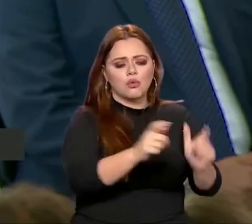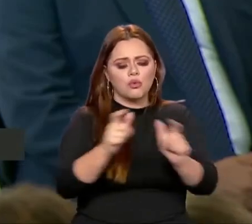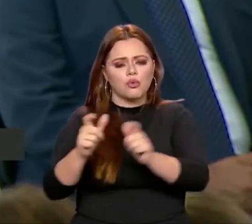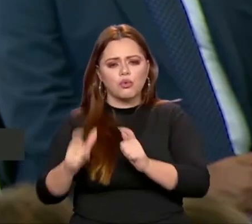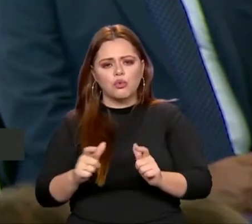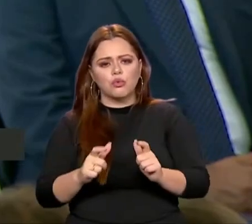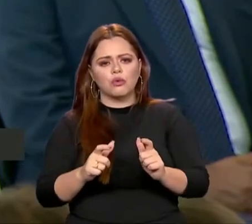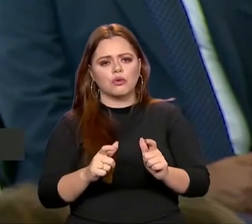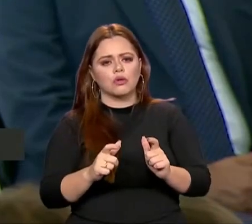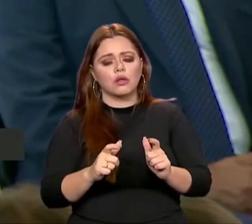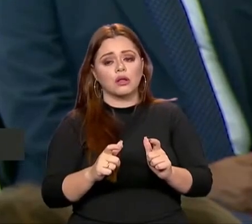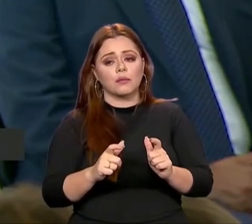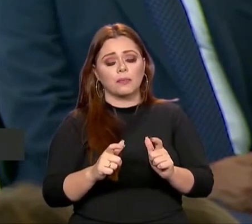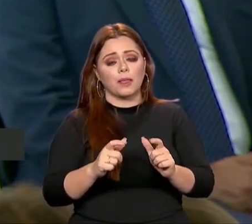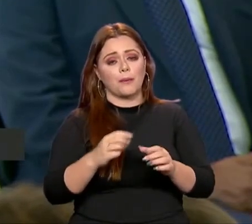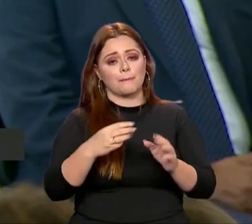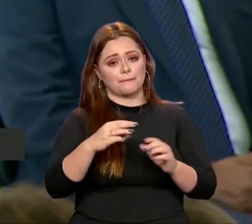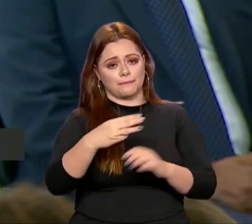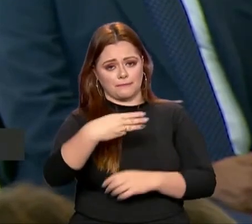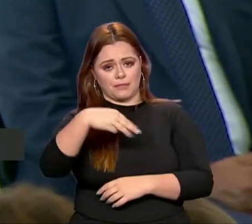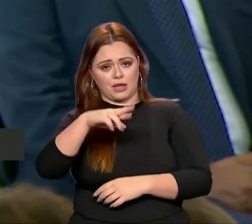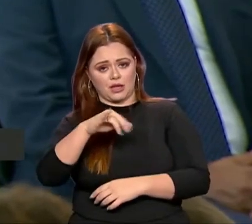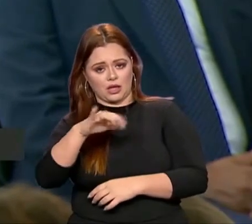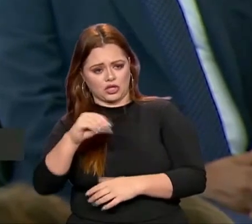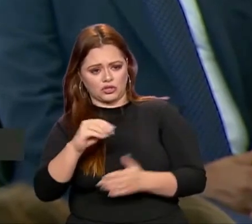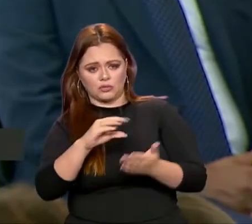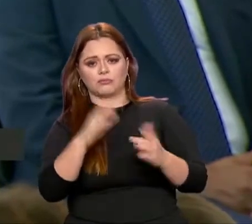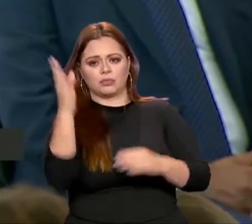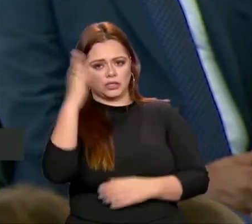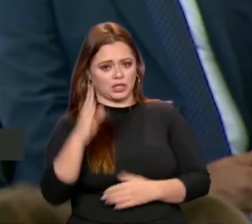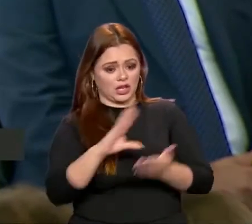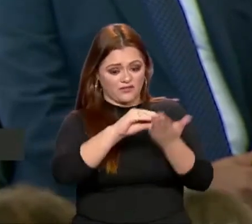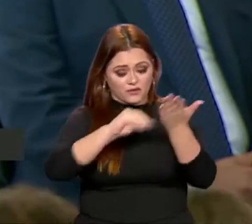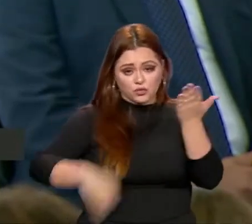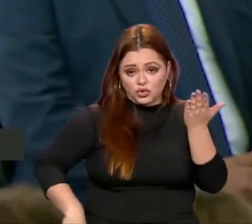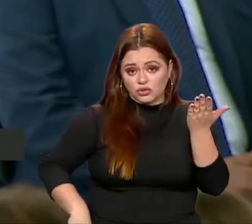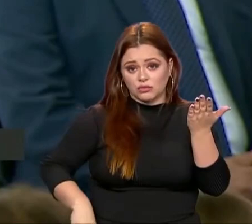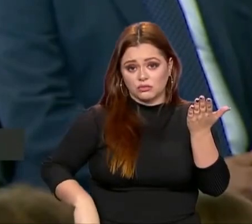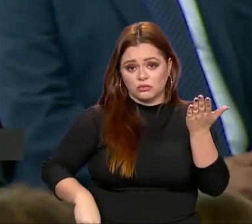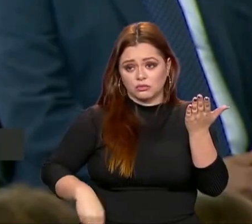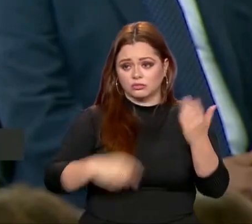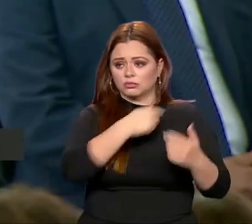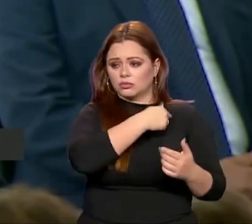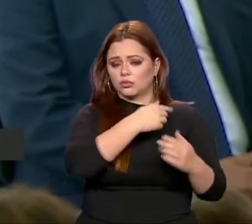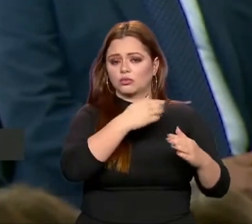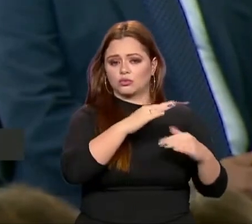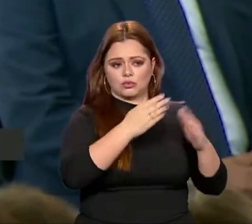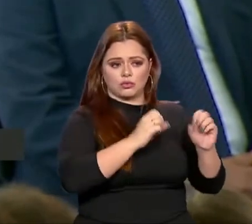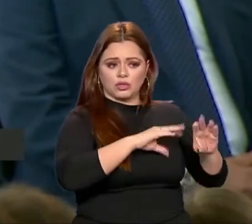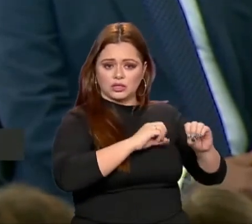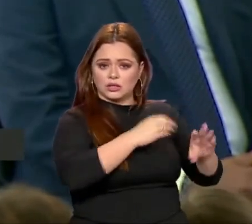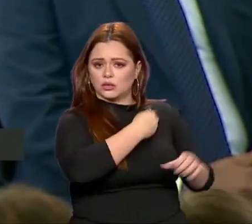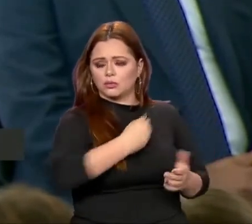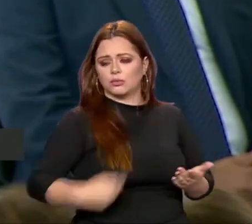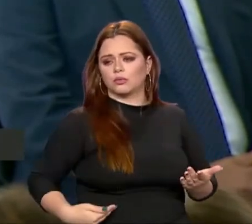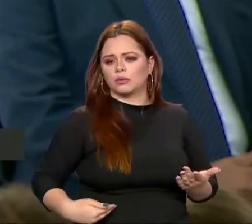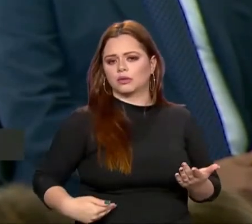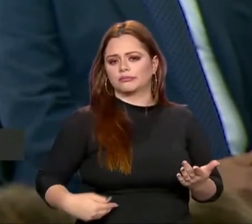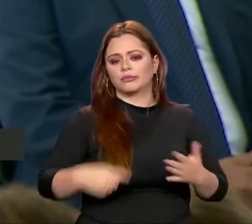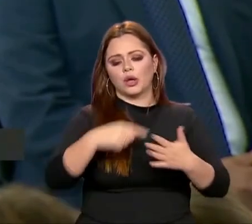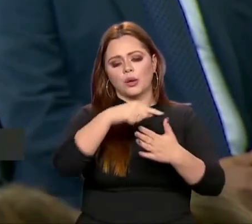classe média brasileira fugiu do ensino público por causa da